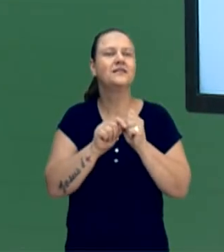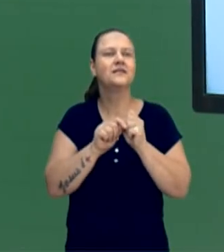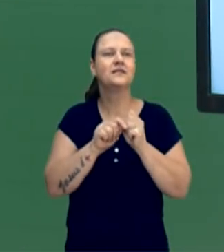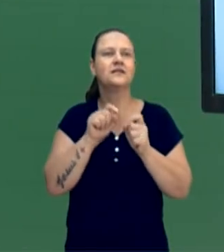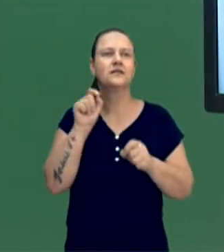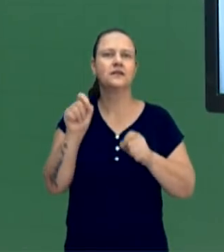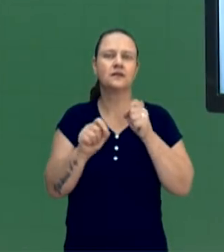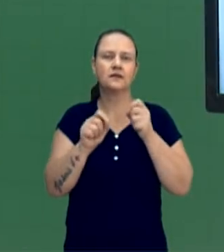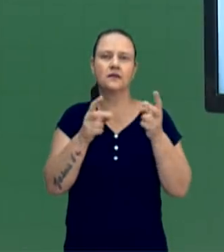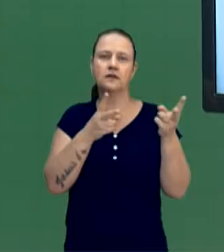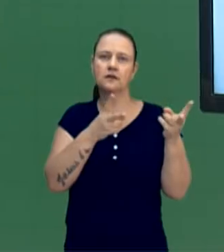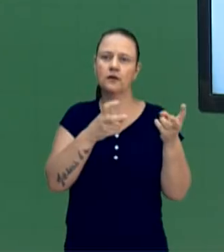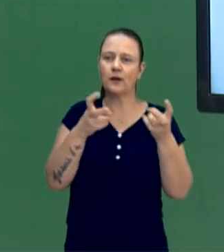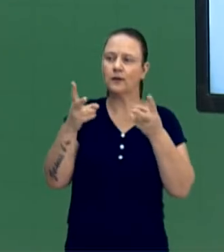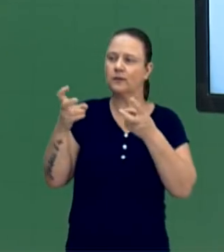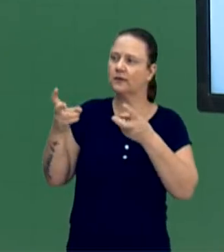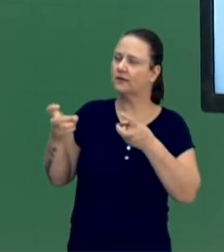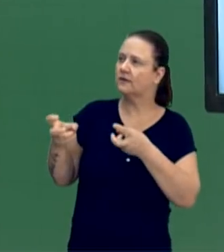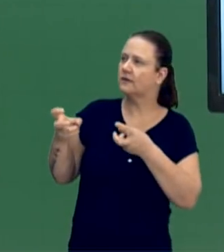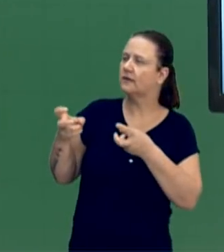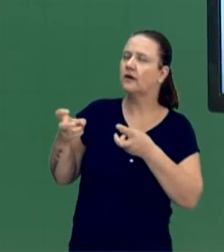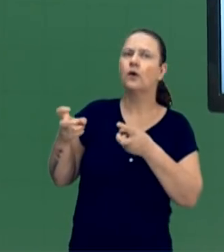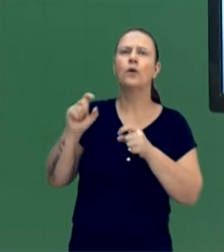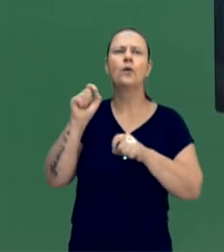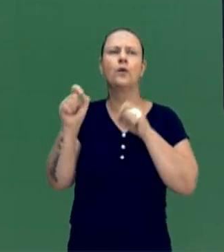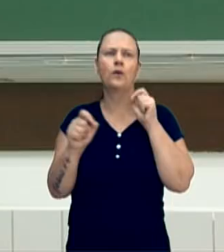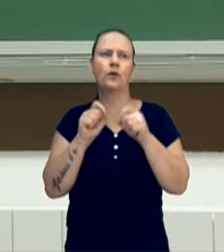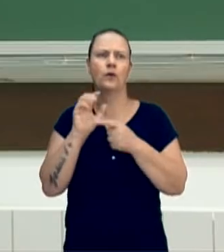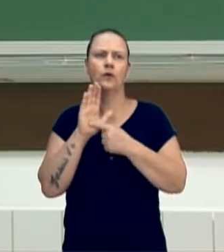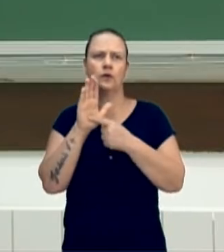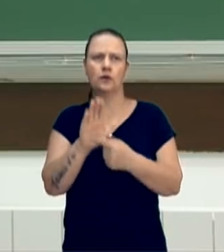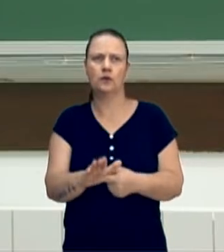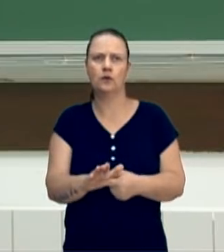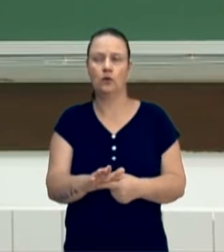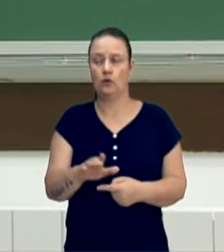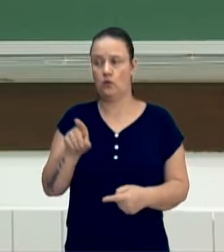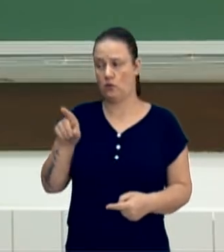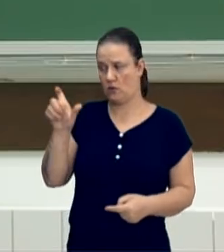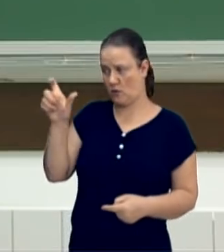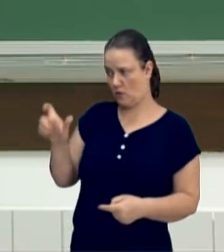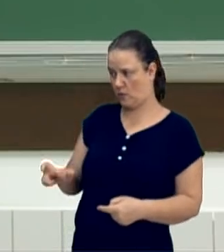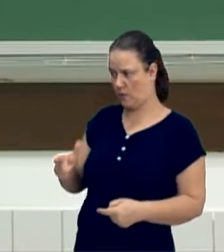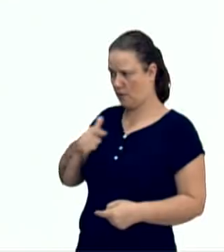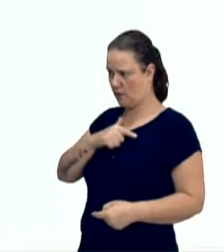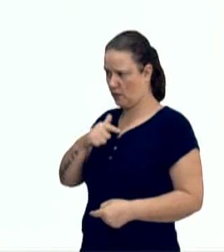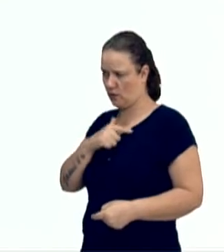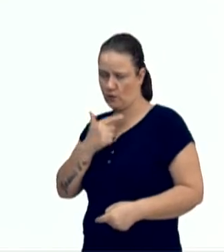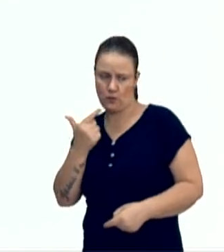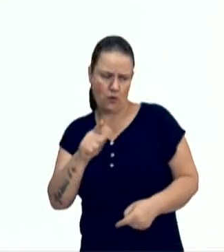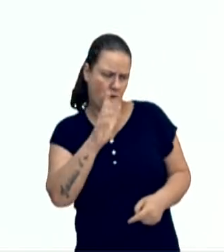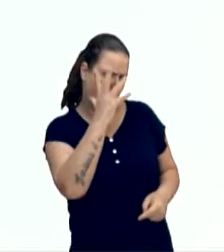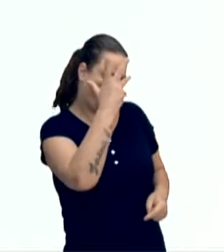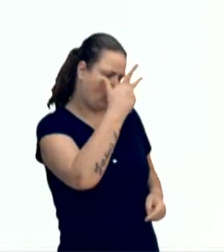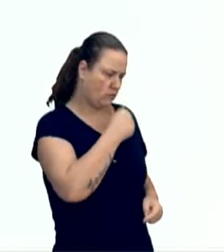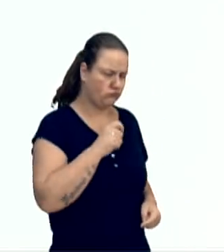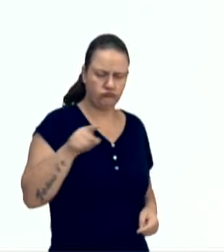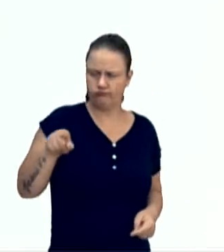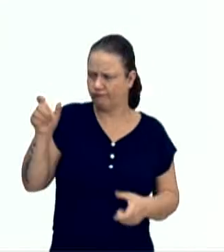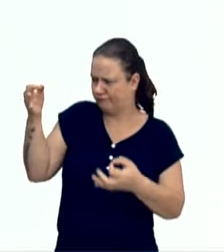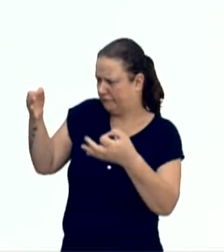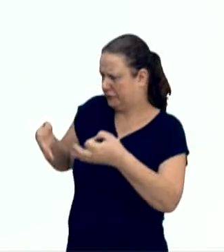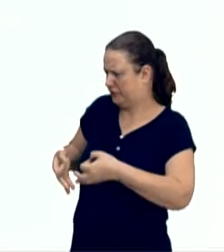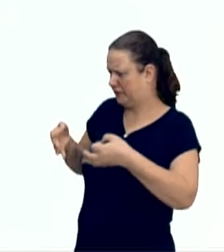é observar, então, essa expressão aqui, olha lá, um é feioso, outro é bonito, um é certinho,